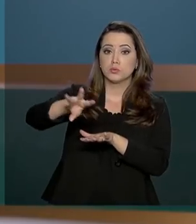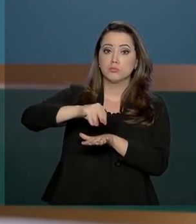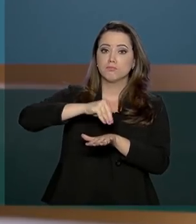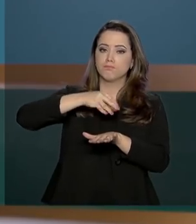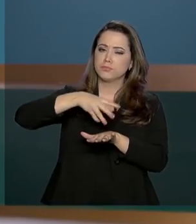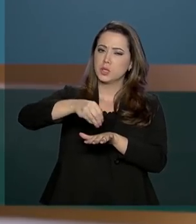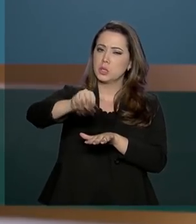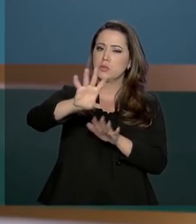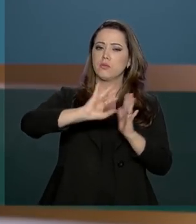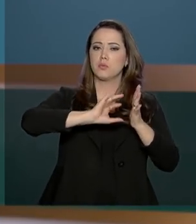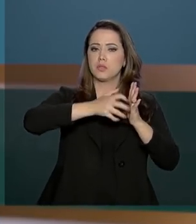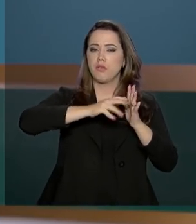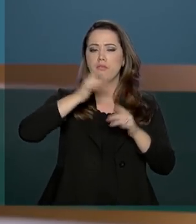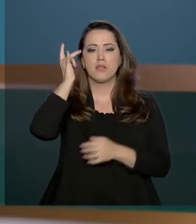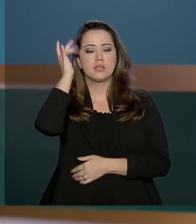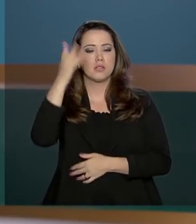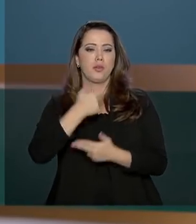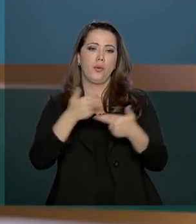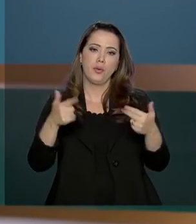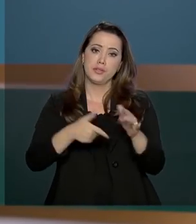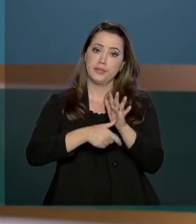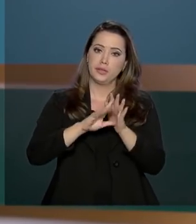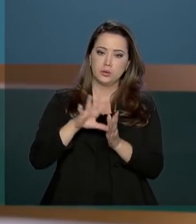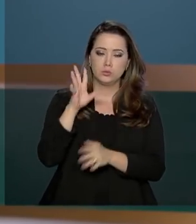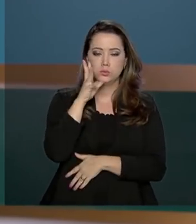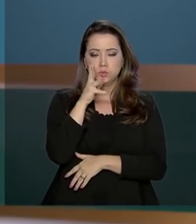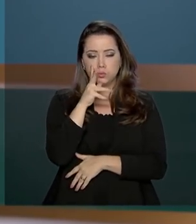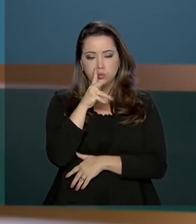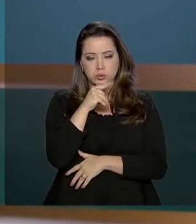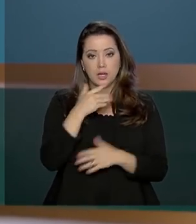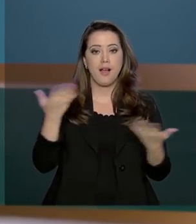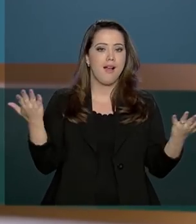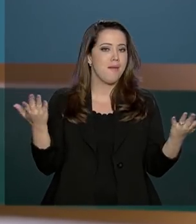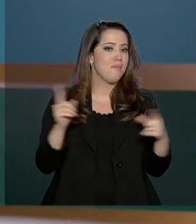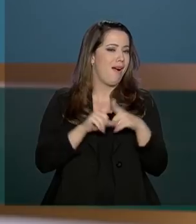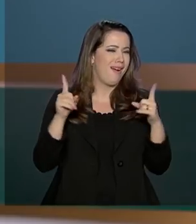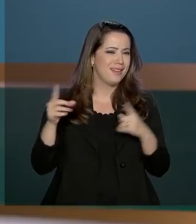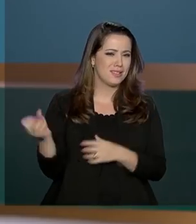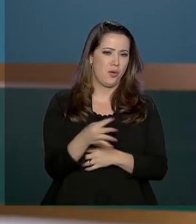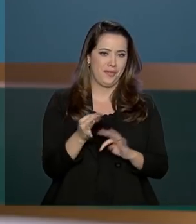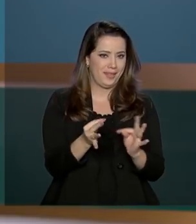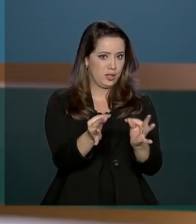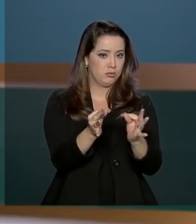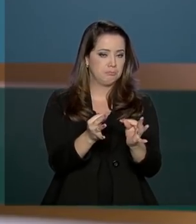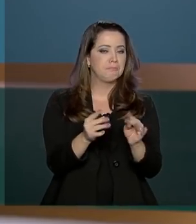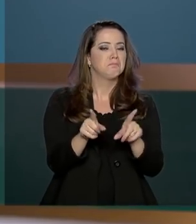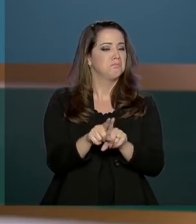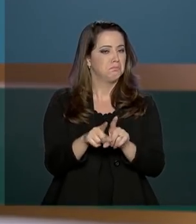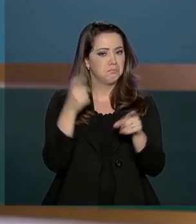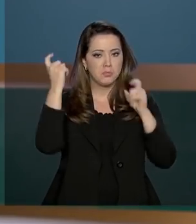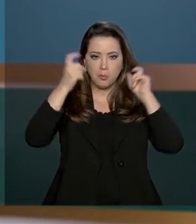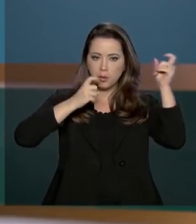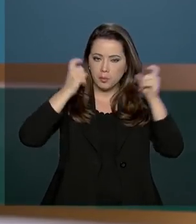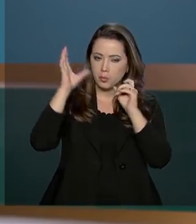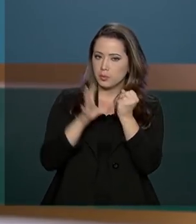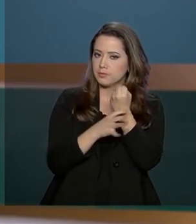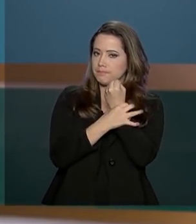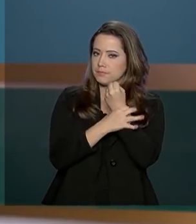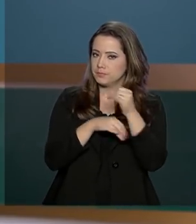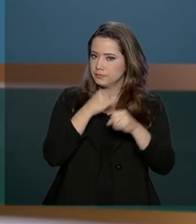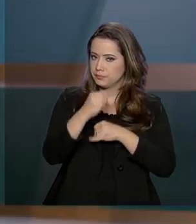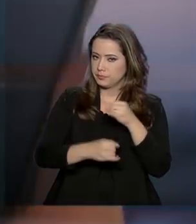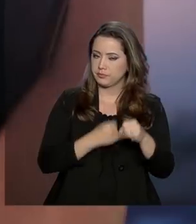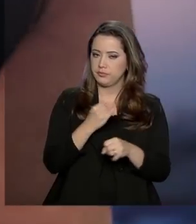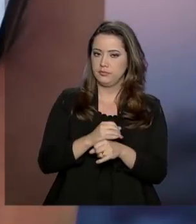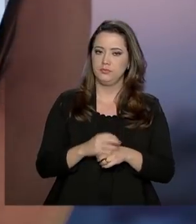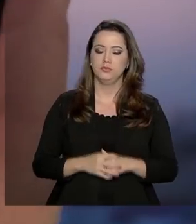facilitar processos que antes eram bem mais demorados. Tanta modernidade também traz preocupação com a segurança cibernética.